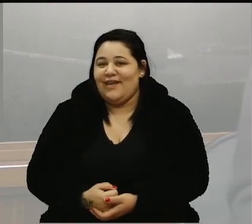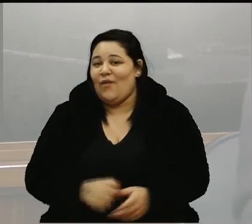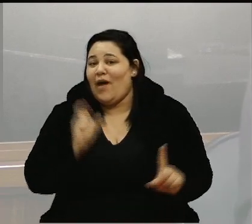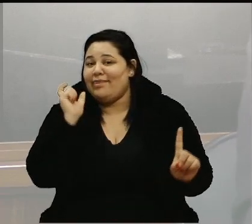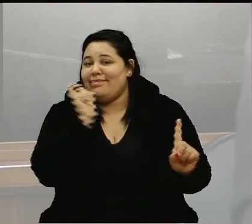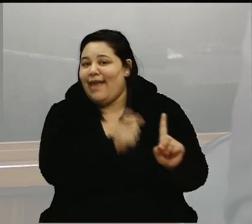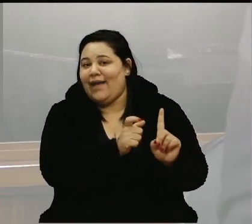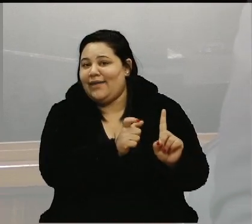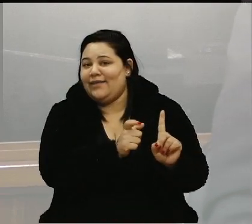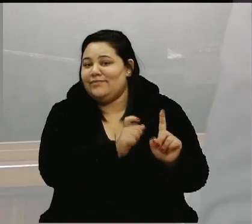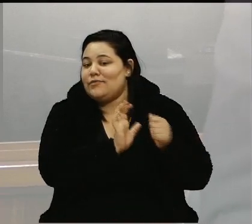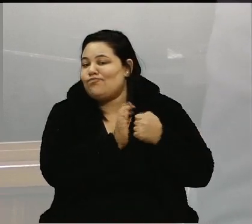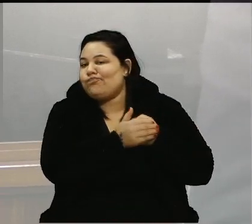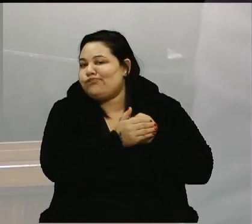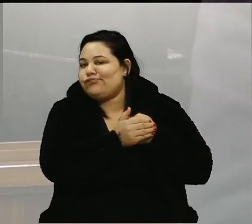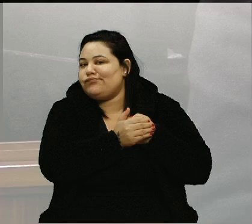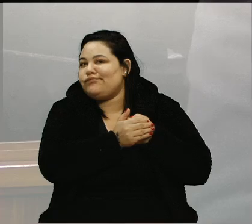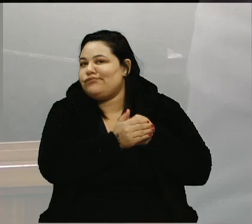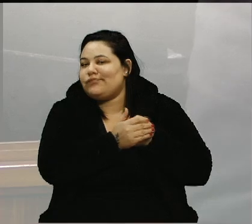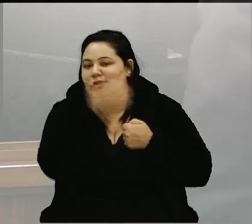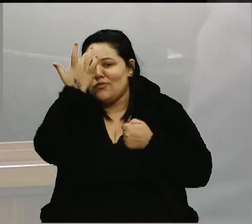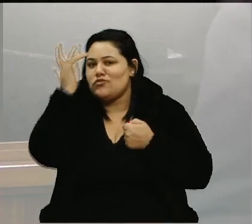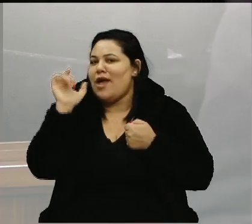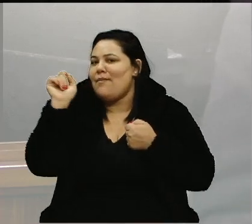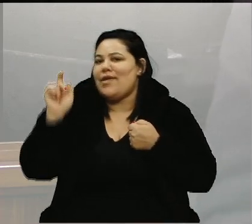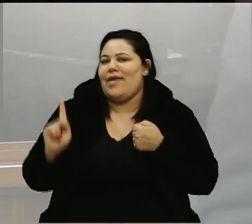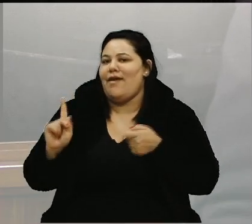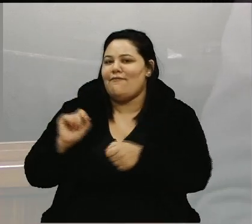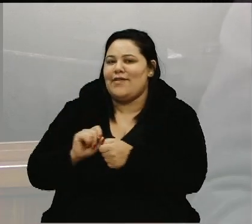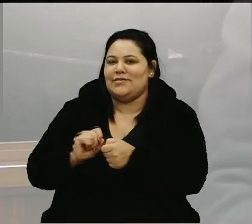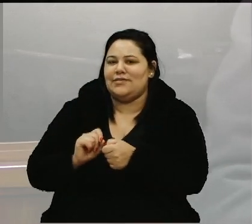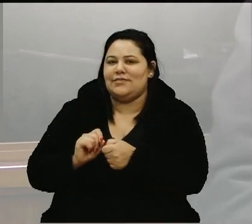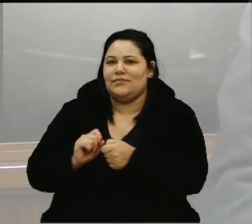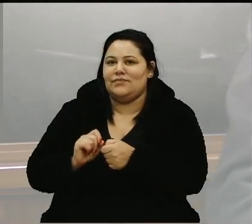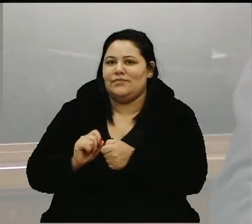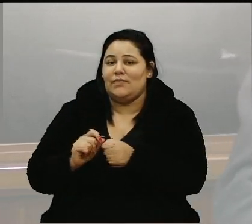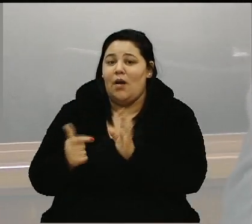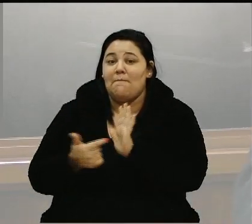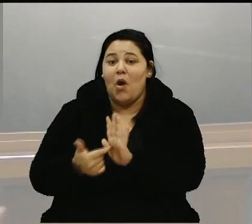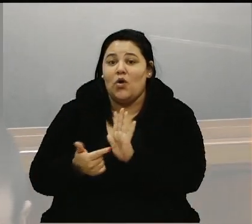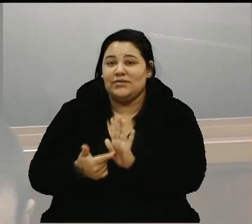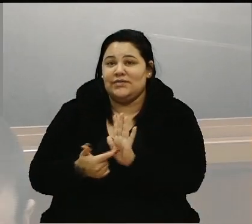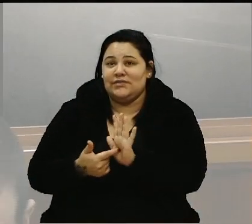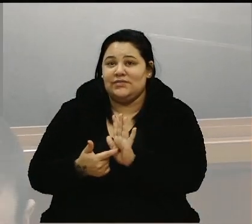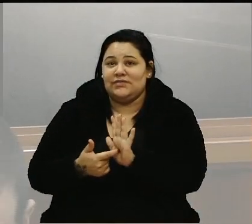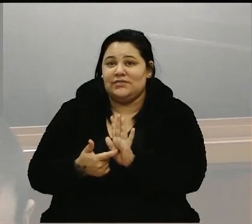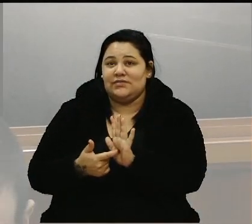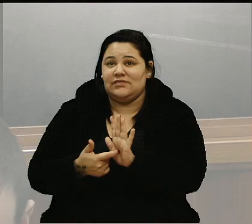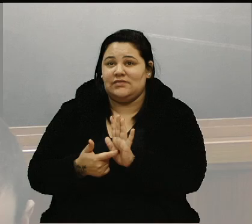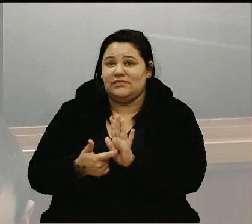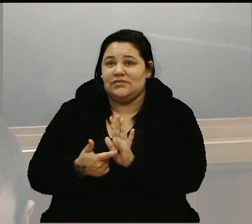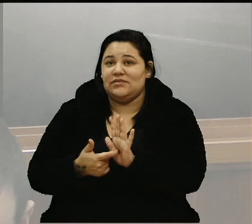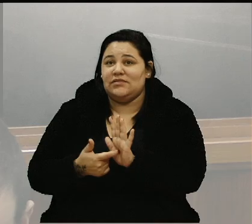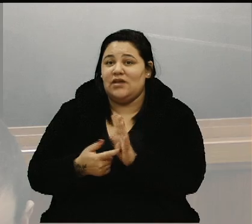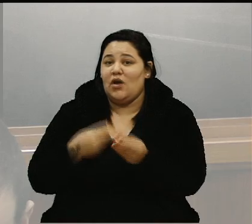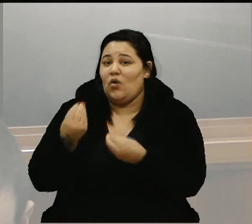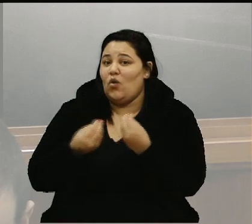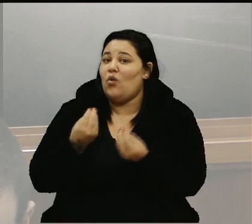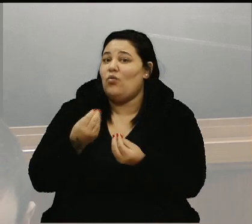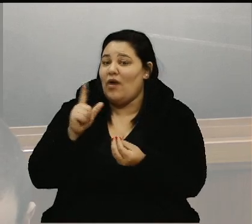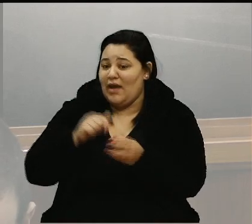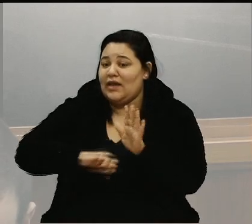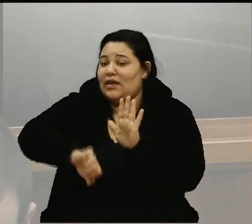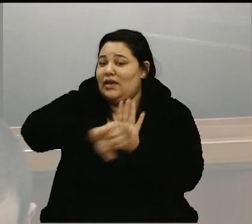Então, isso mostra o grau de torpeza e de perigo, né? E